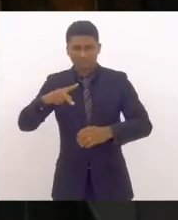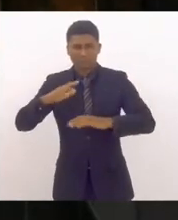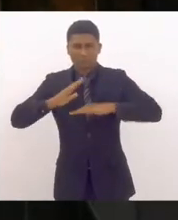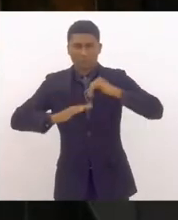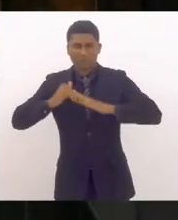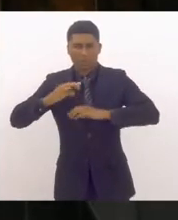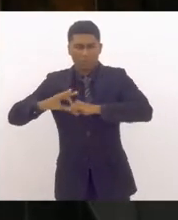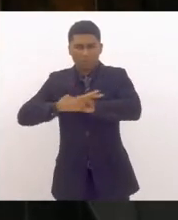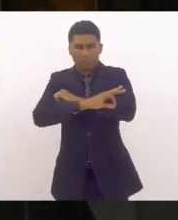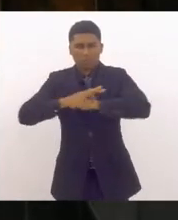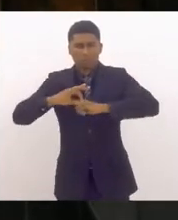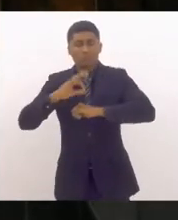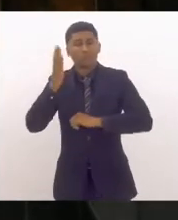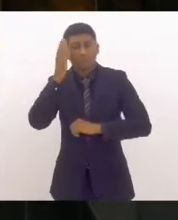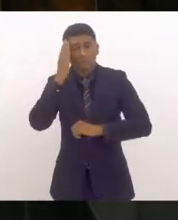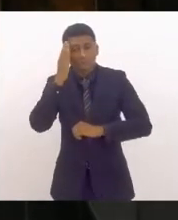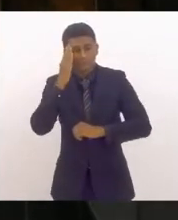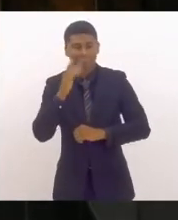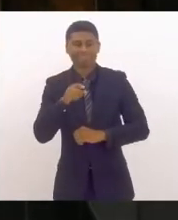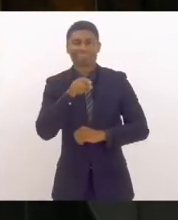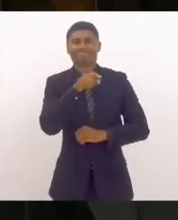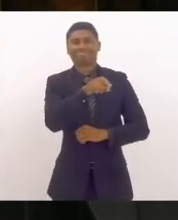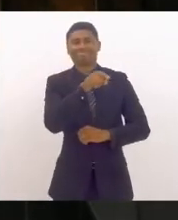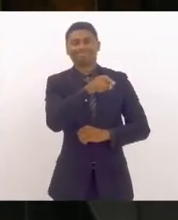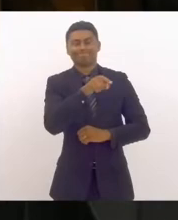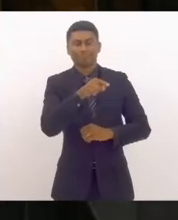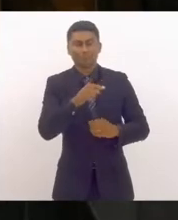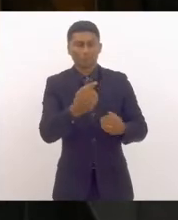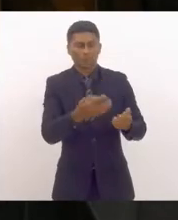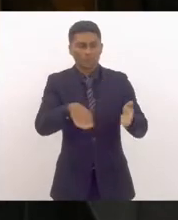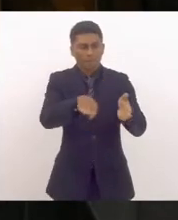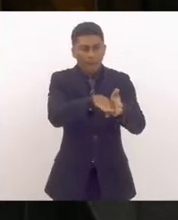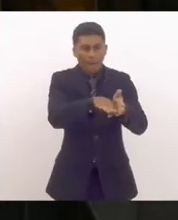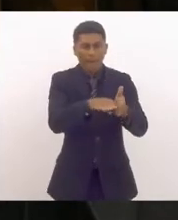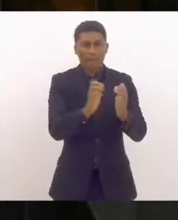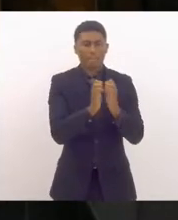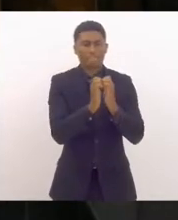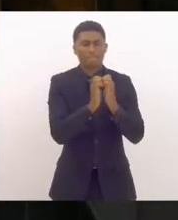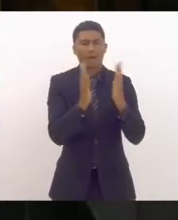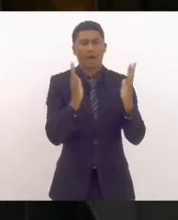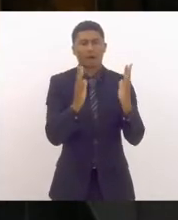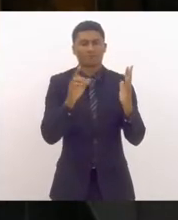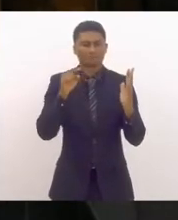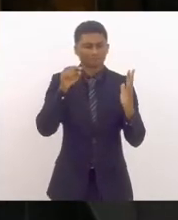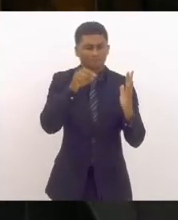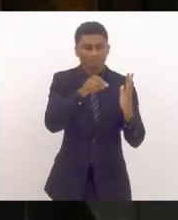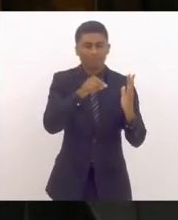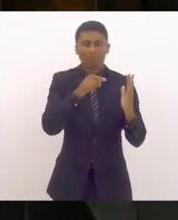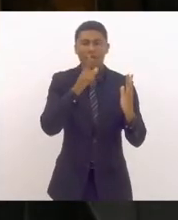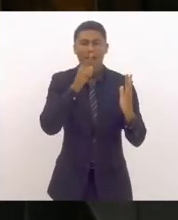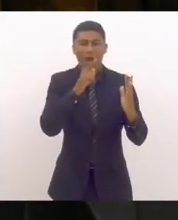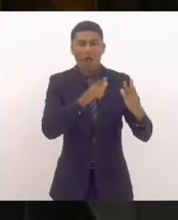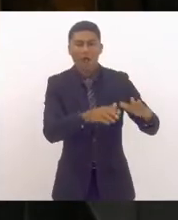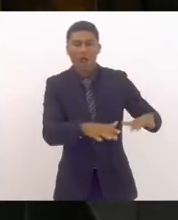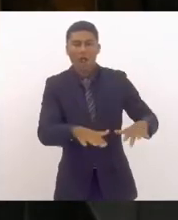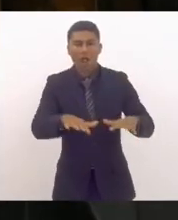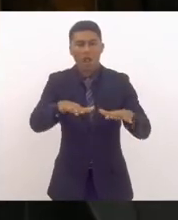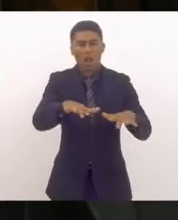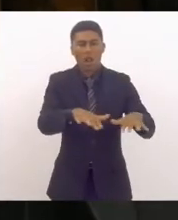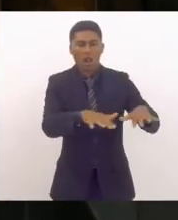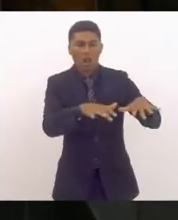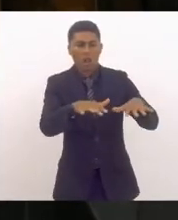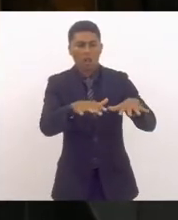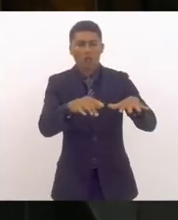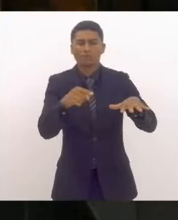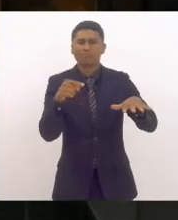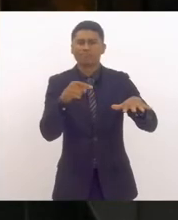que o buraco do metrô da Gávea está cheio de água e foi colocado essa